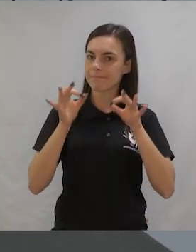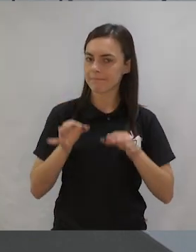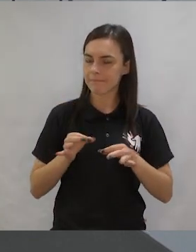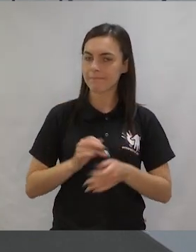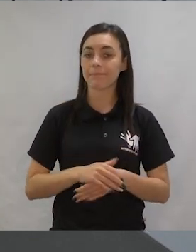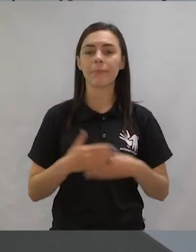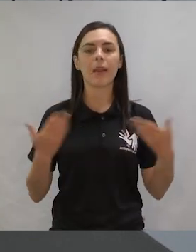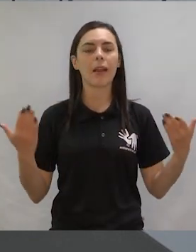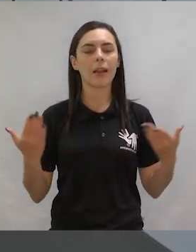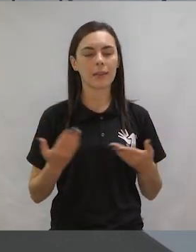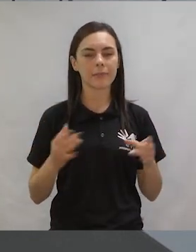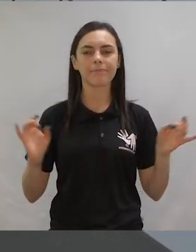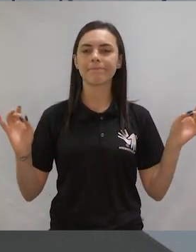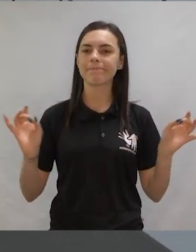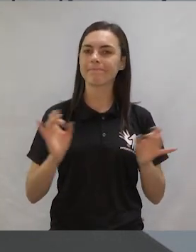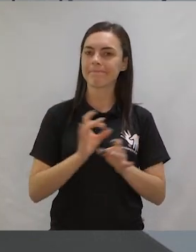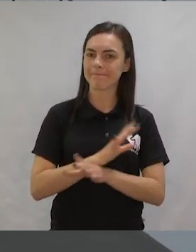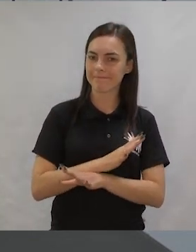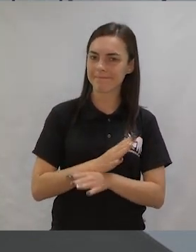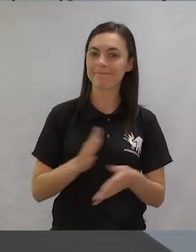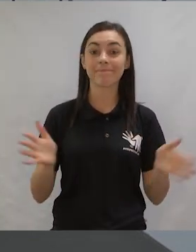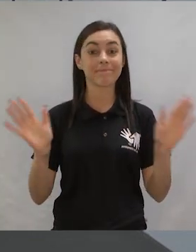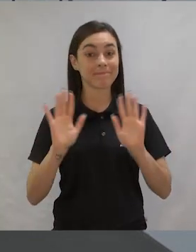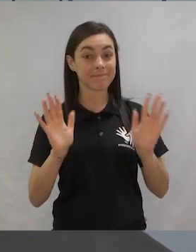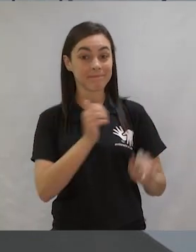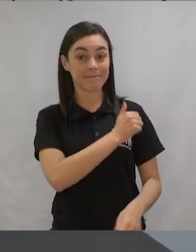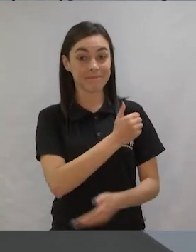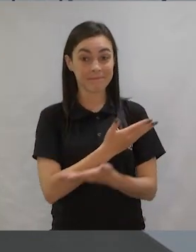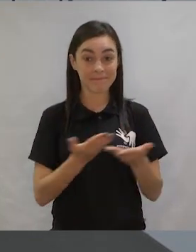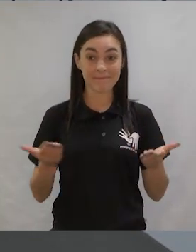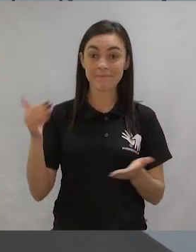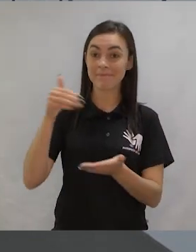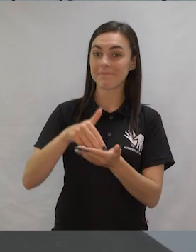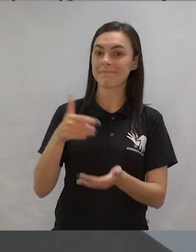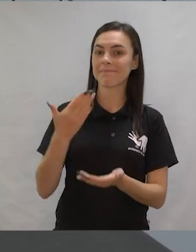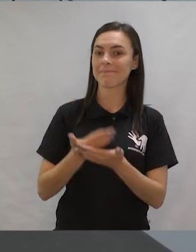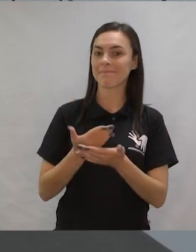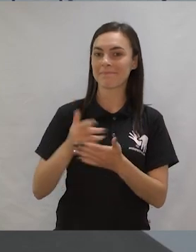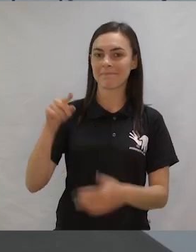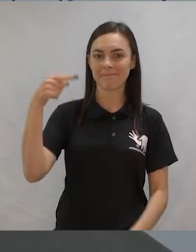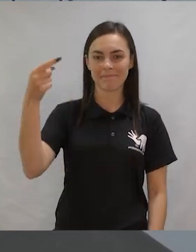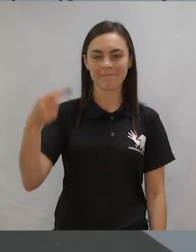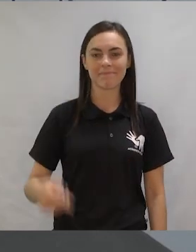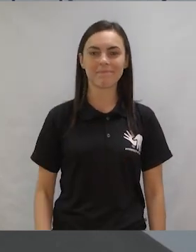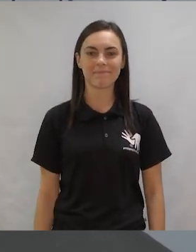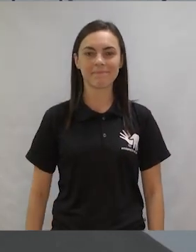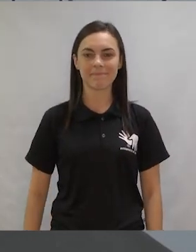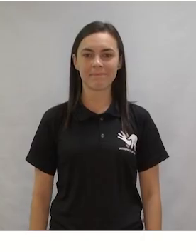fechadinha. Agora sim. Agora, tchau, estudantes, até a próxima aula.